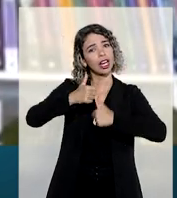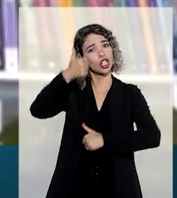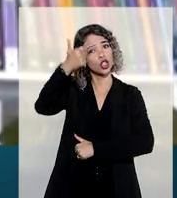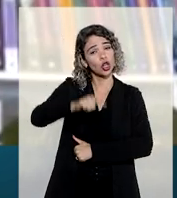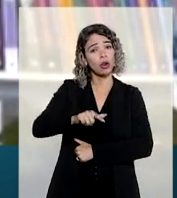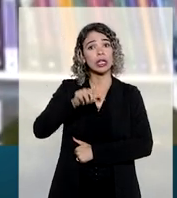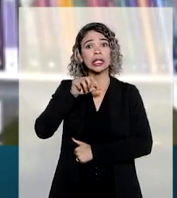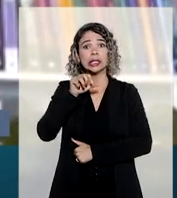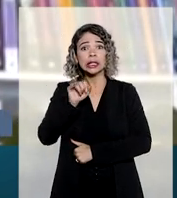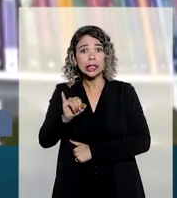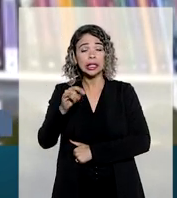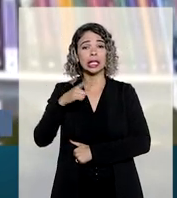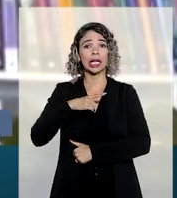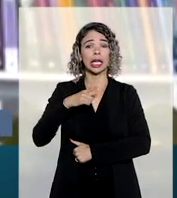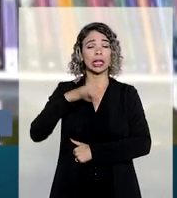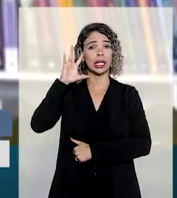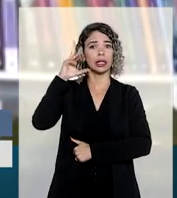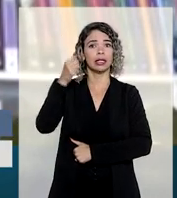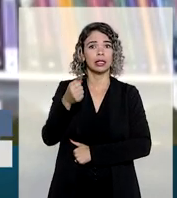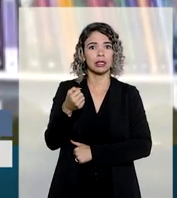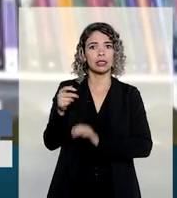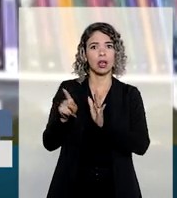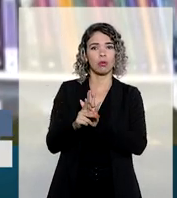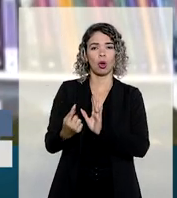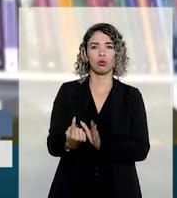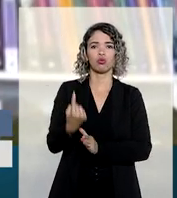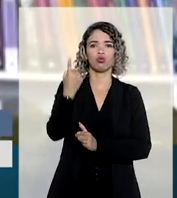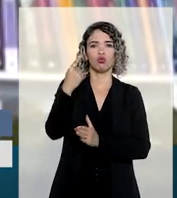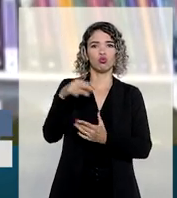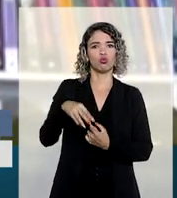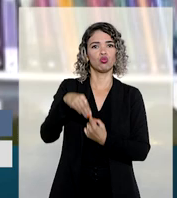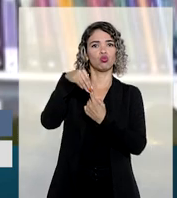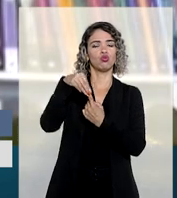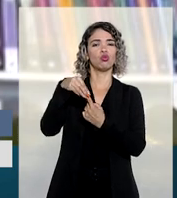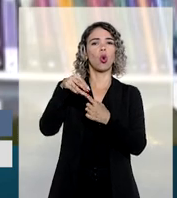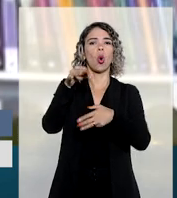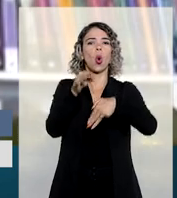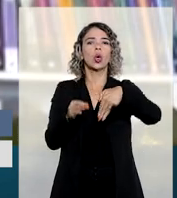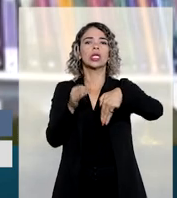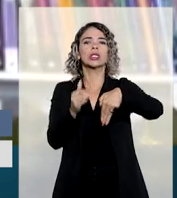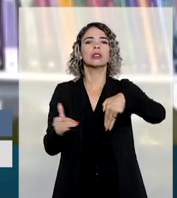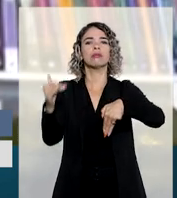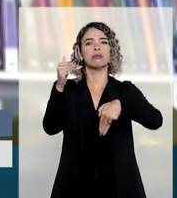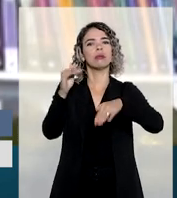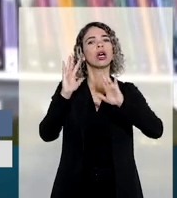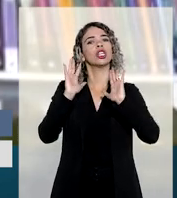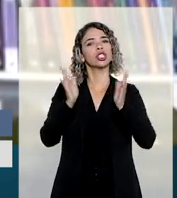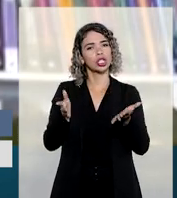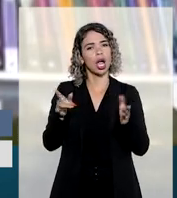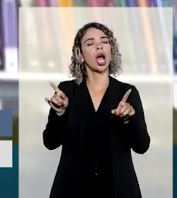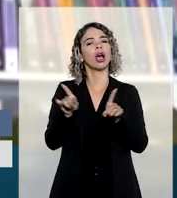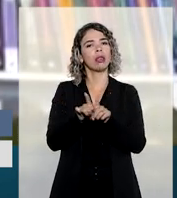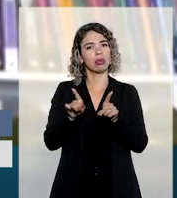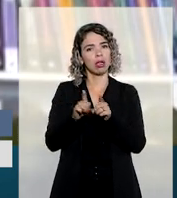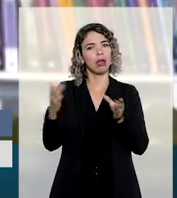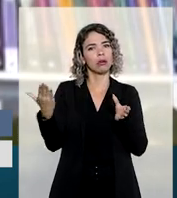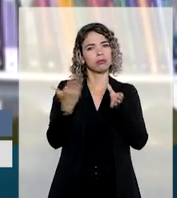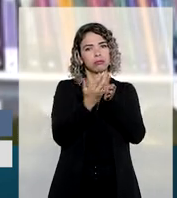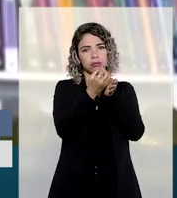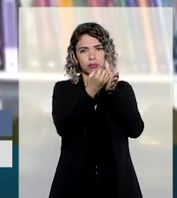grau, esse julgamento. Se se trata de uma decisão monocrática no âmbito dos tribunais, a decisão dos embargos será